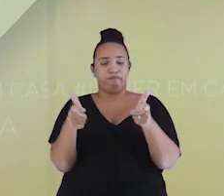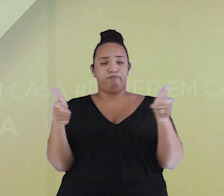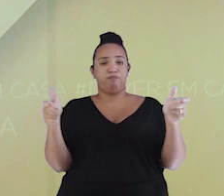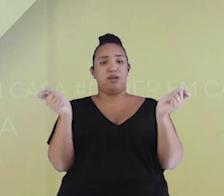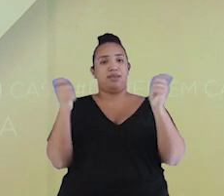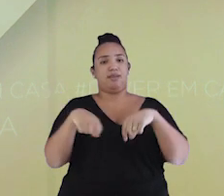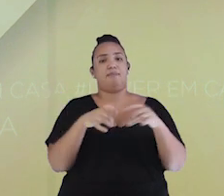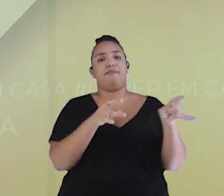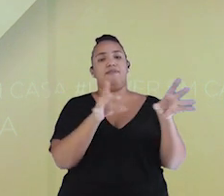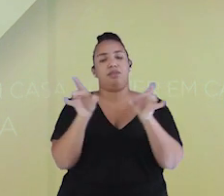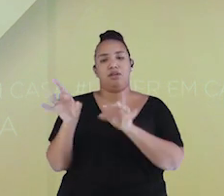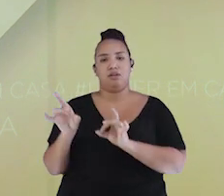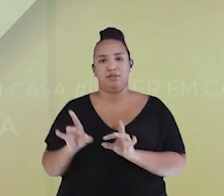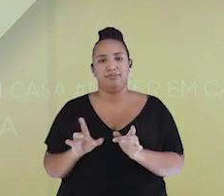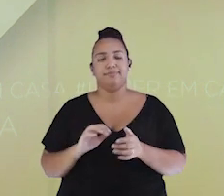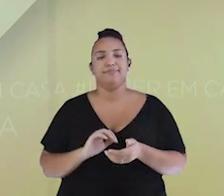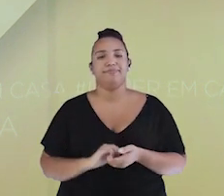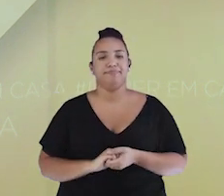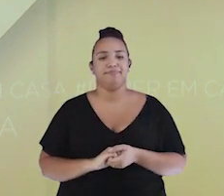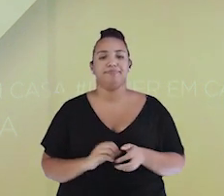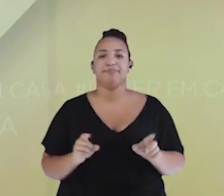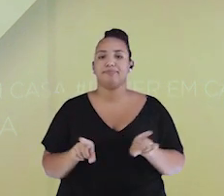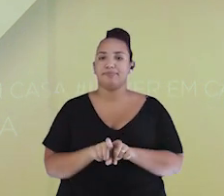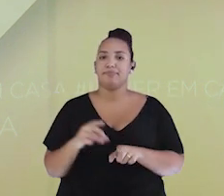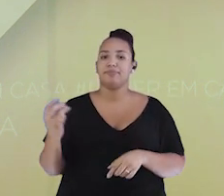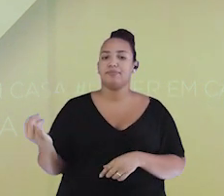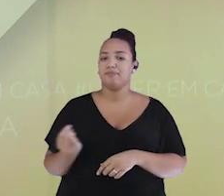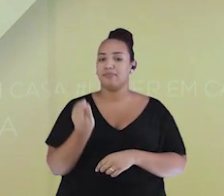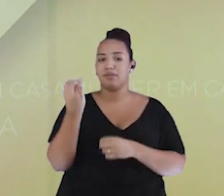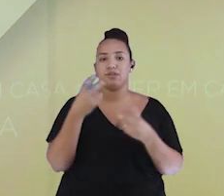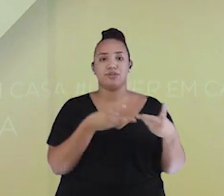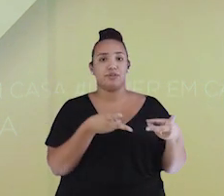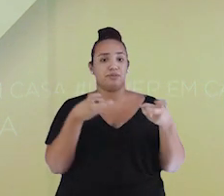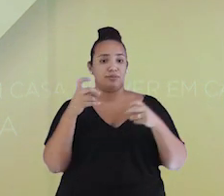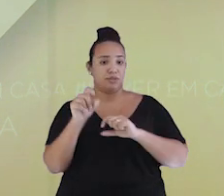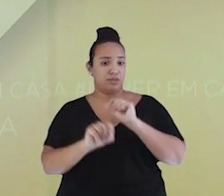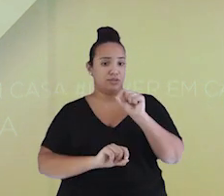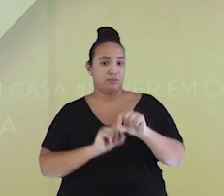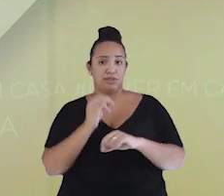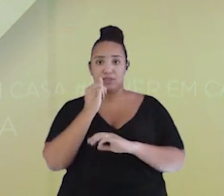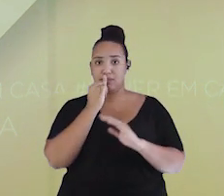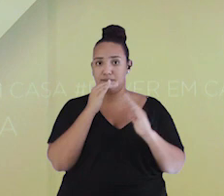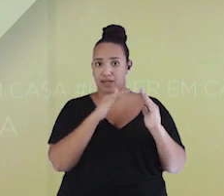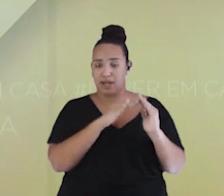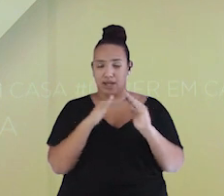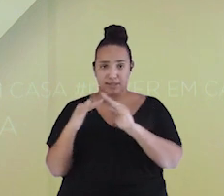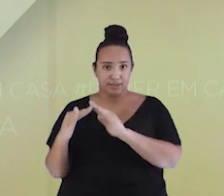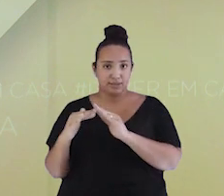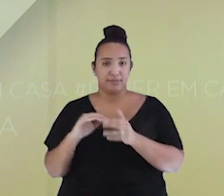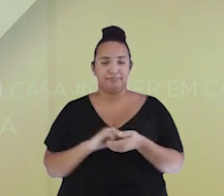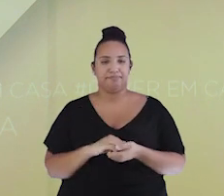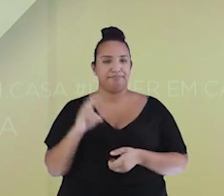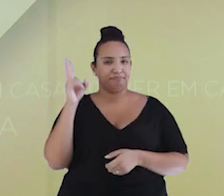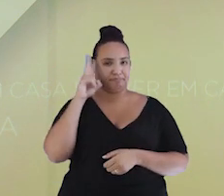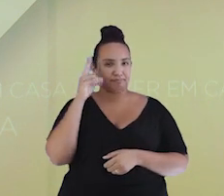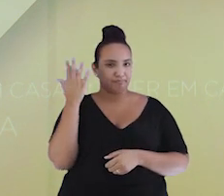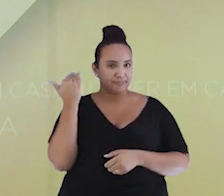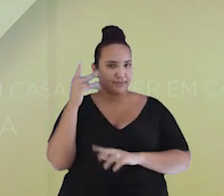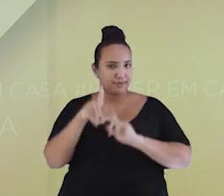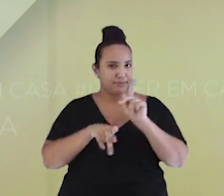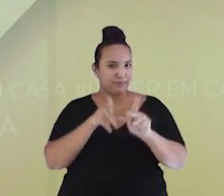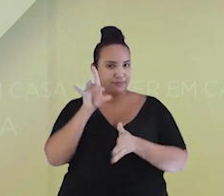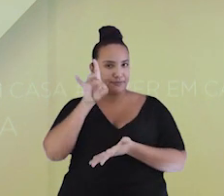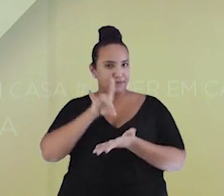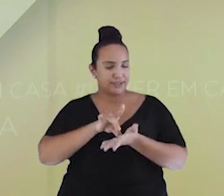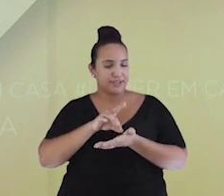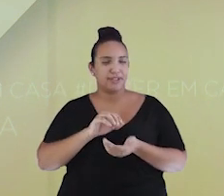produção acontece em larga escala para comercializar. Outro ponto que podemos observar é sobre